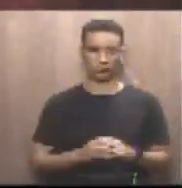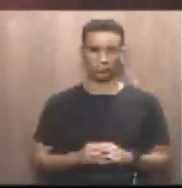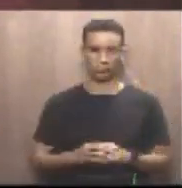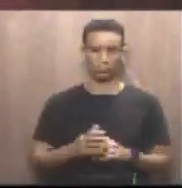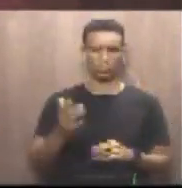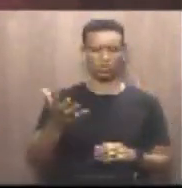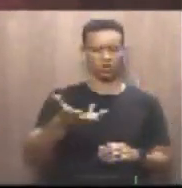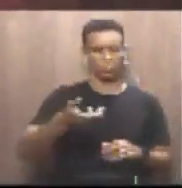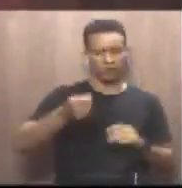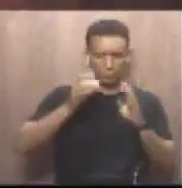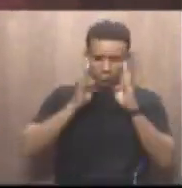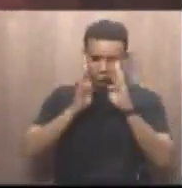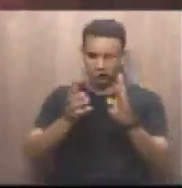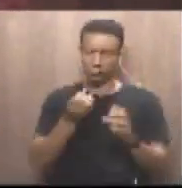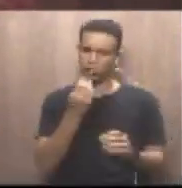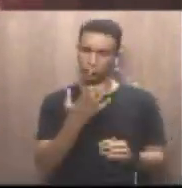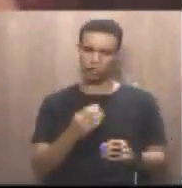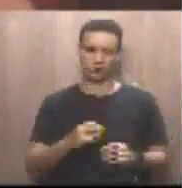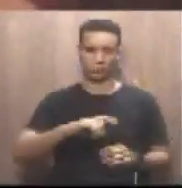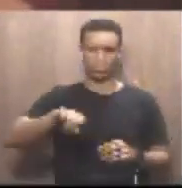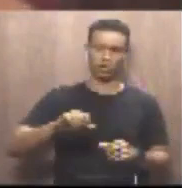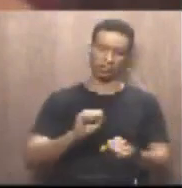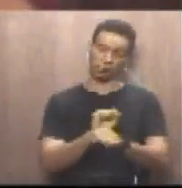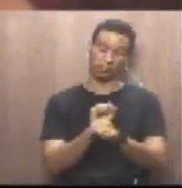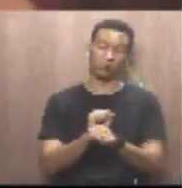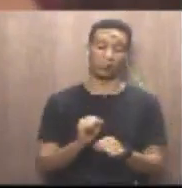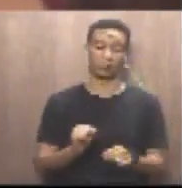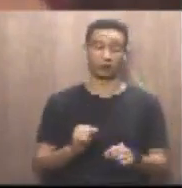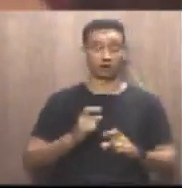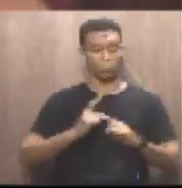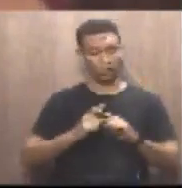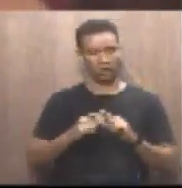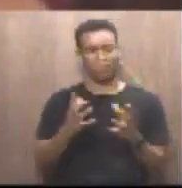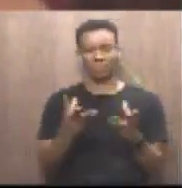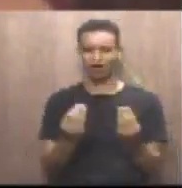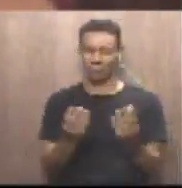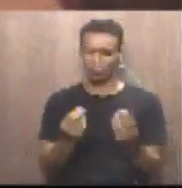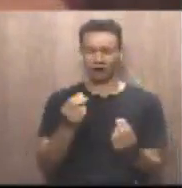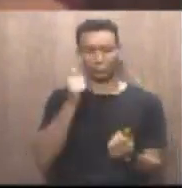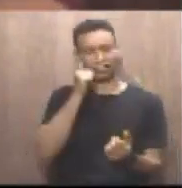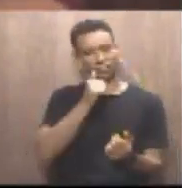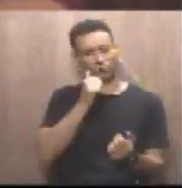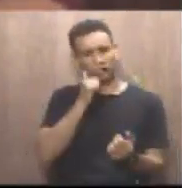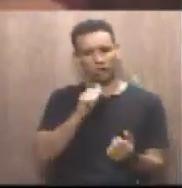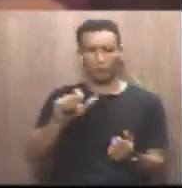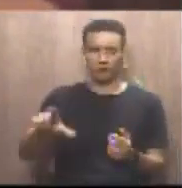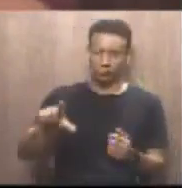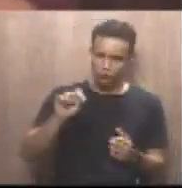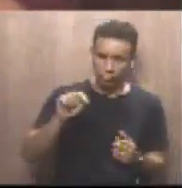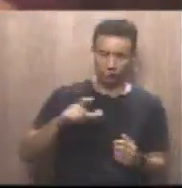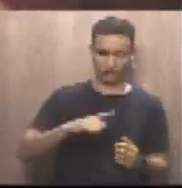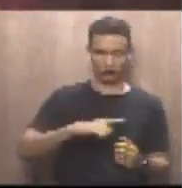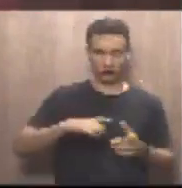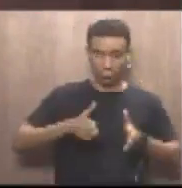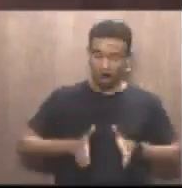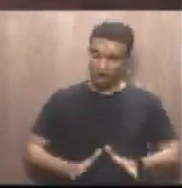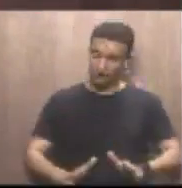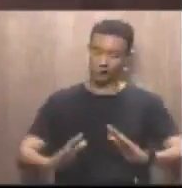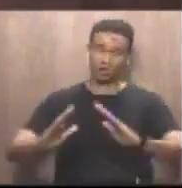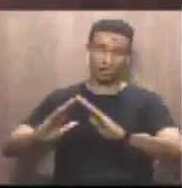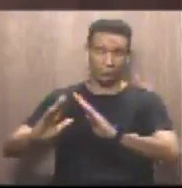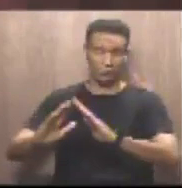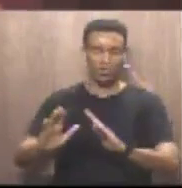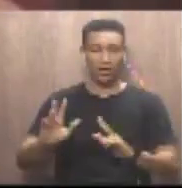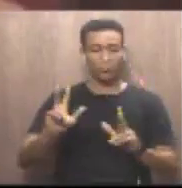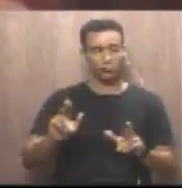excelente assistência. E é isso que a gente espera. Porque muitas mulheres fazem essa opção de ter o seu bebê em casa, isso como o